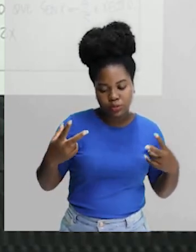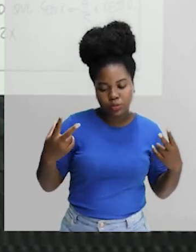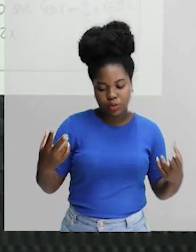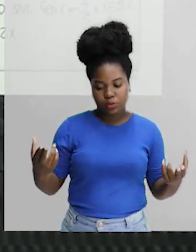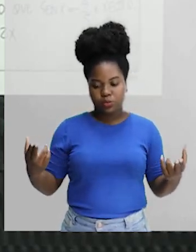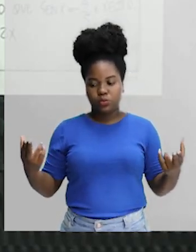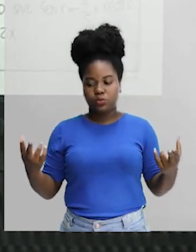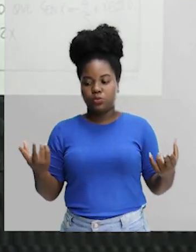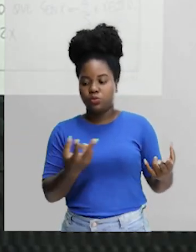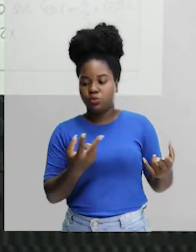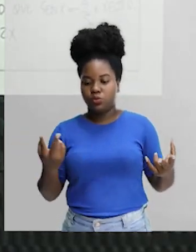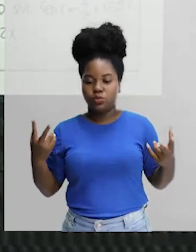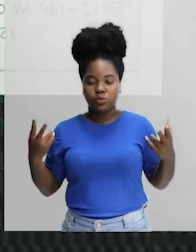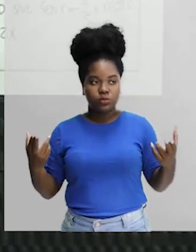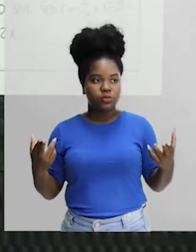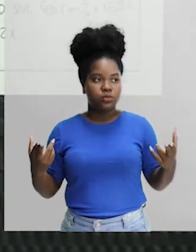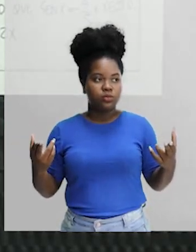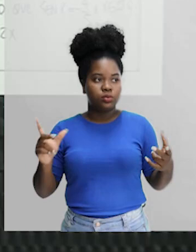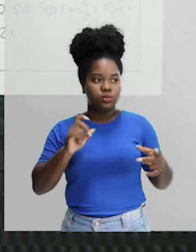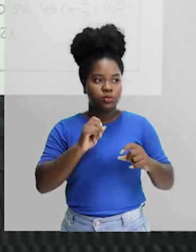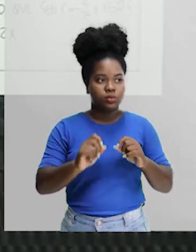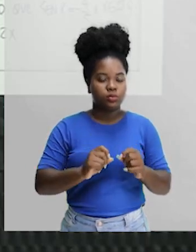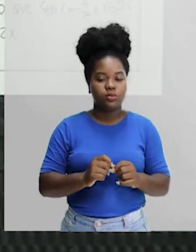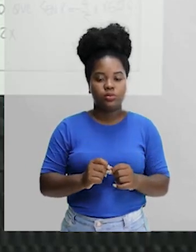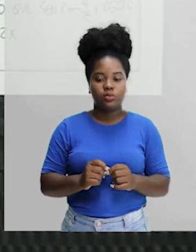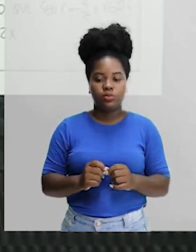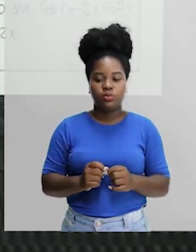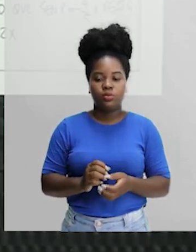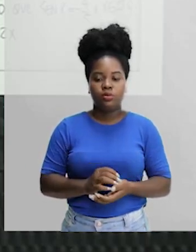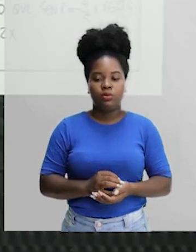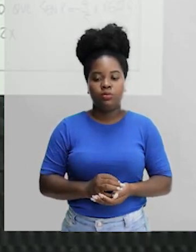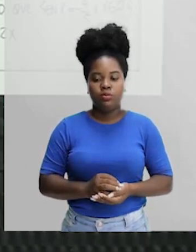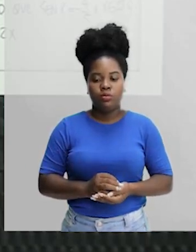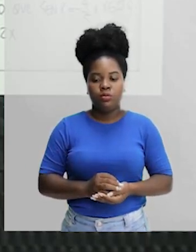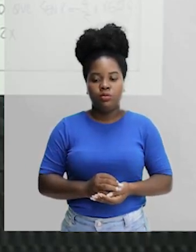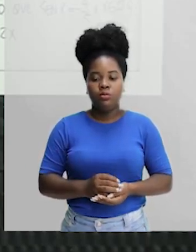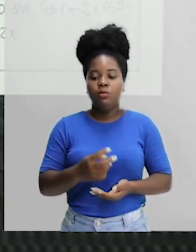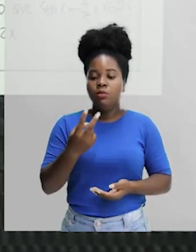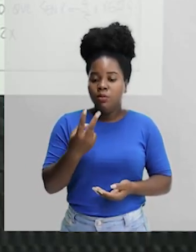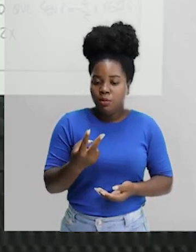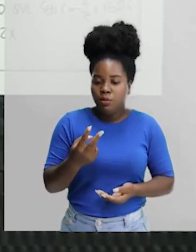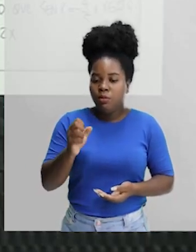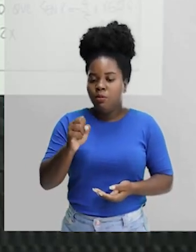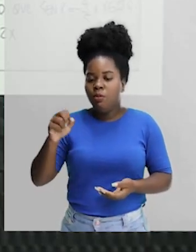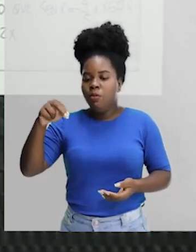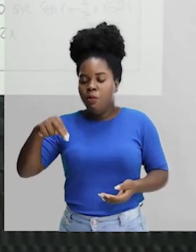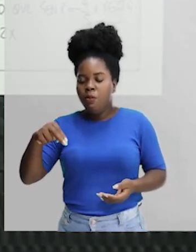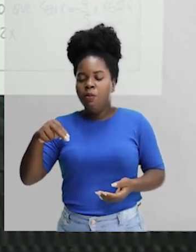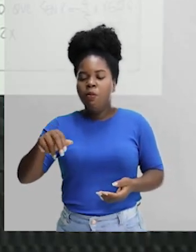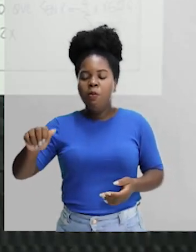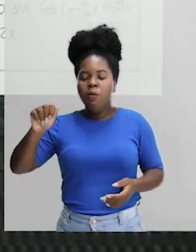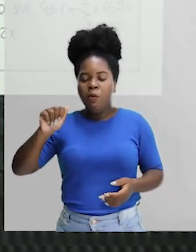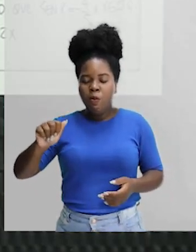esse, né, você vai ter o quê? 2 seno de A